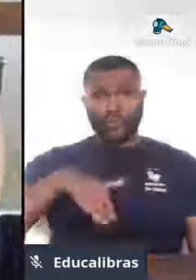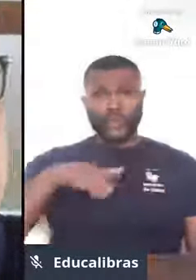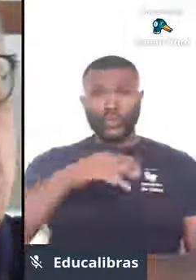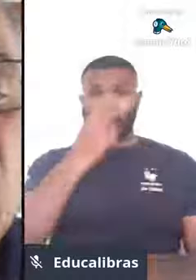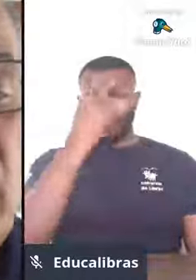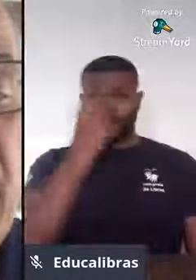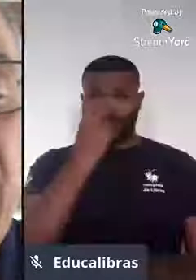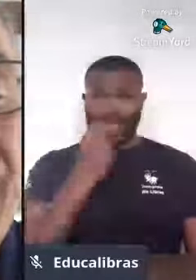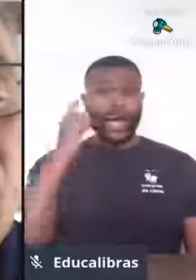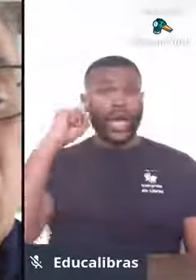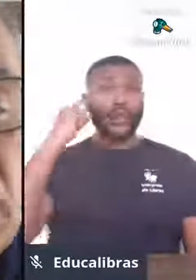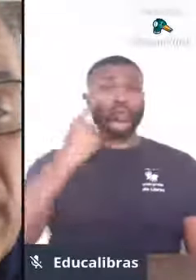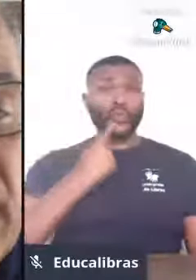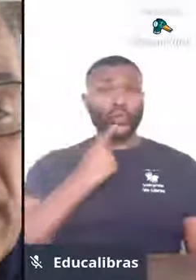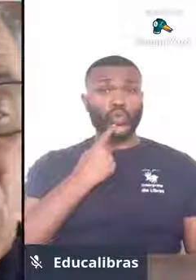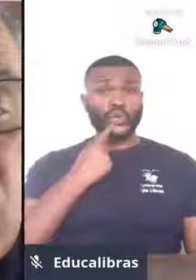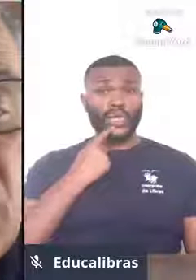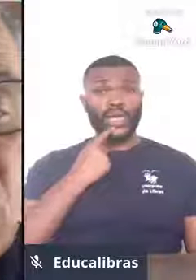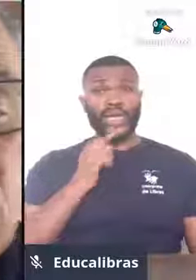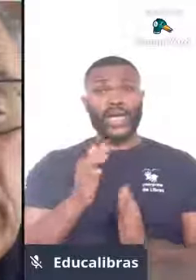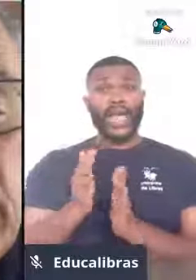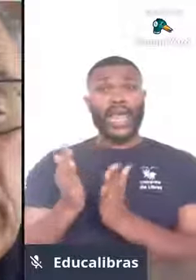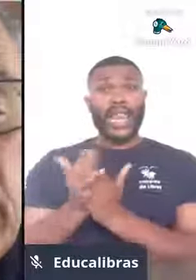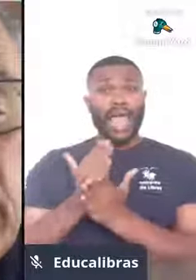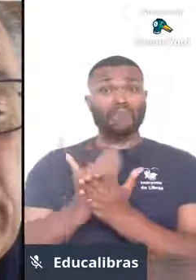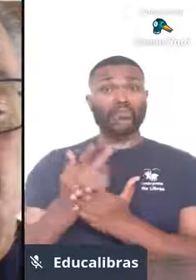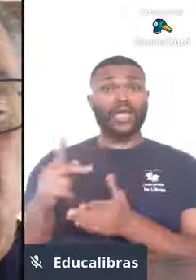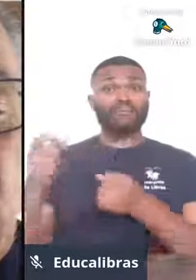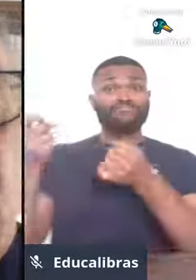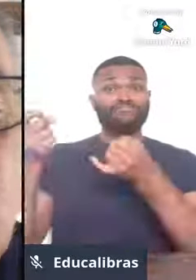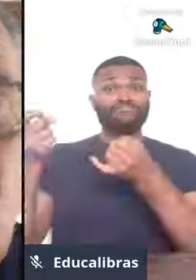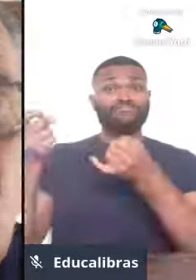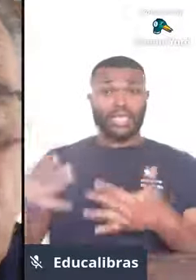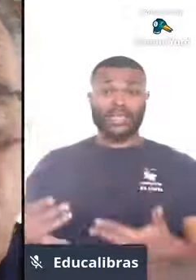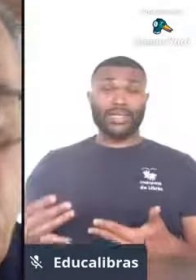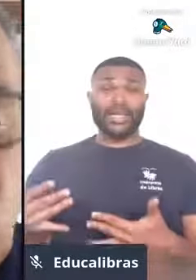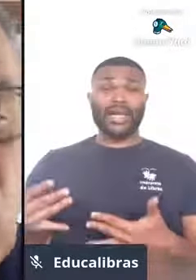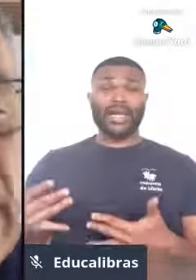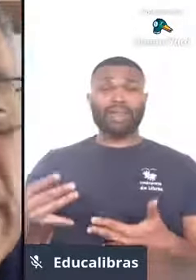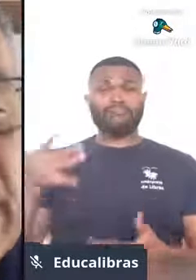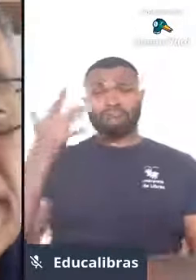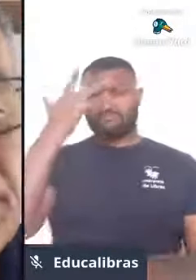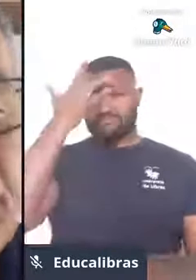e ele dá um relato colocando alguém como